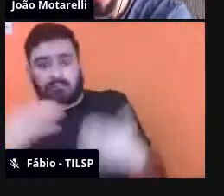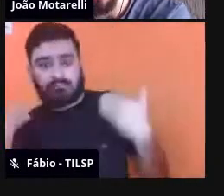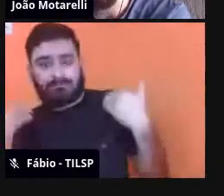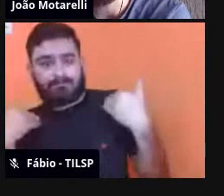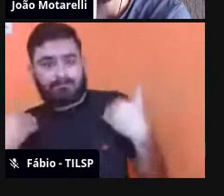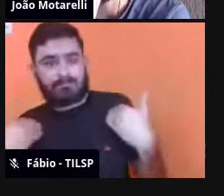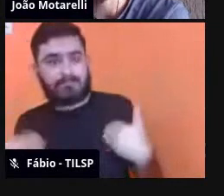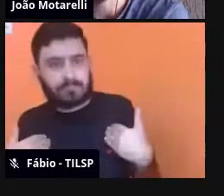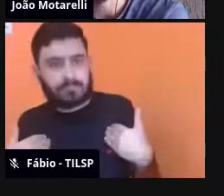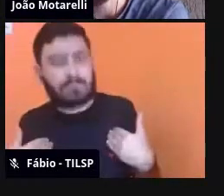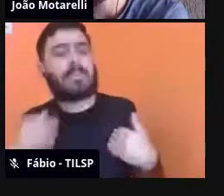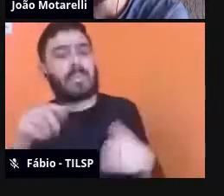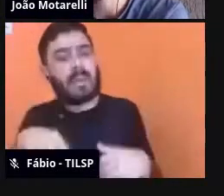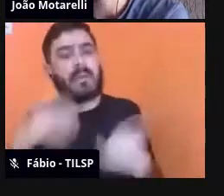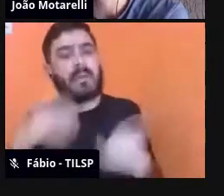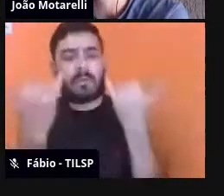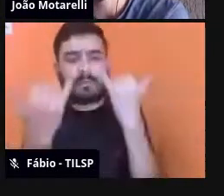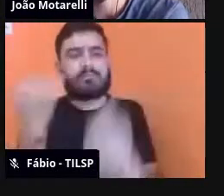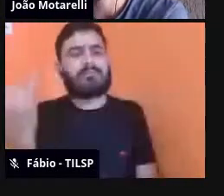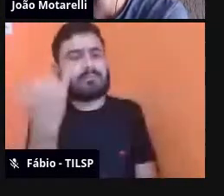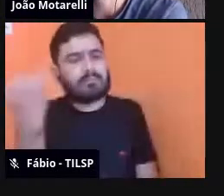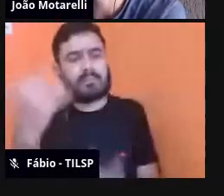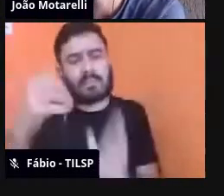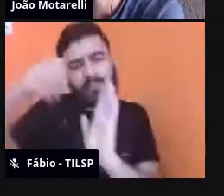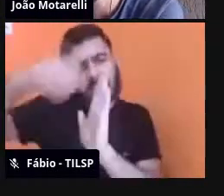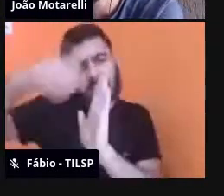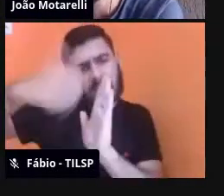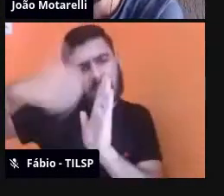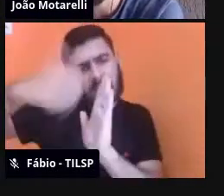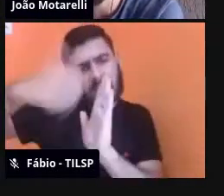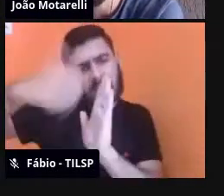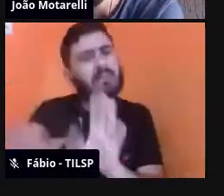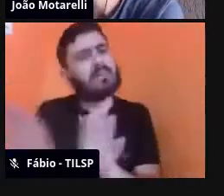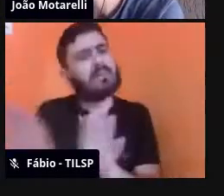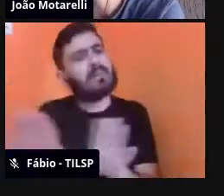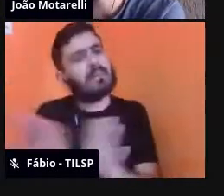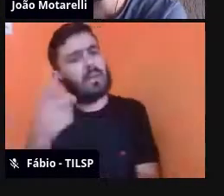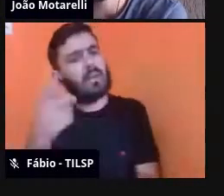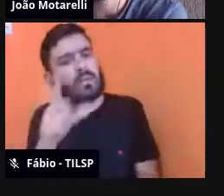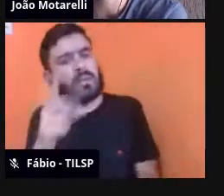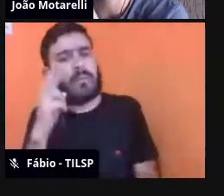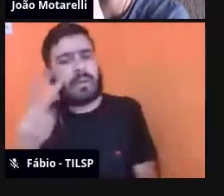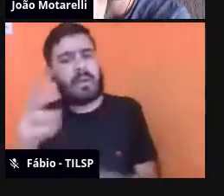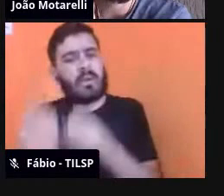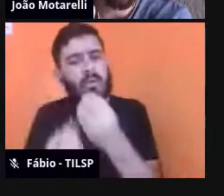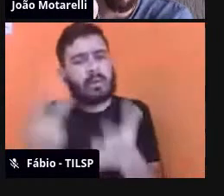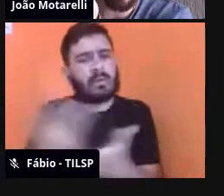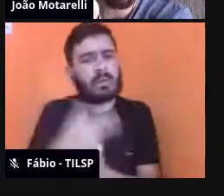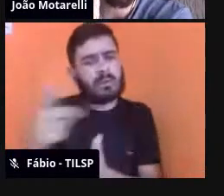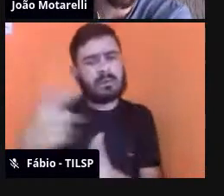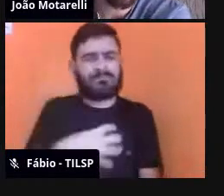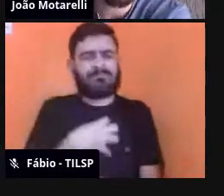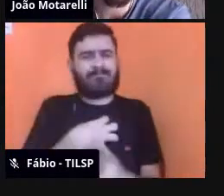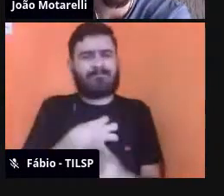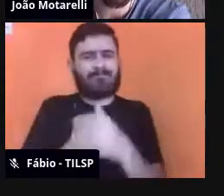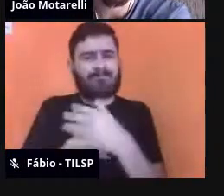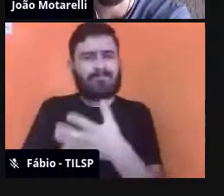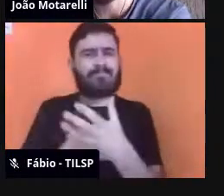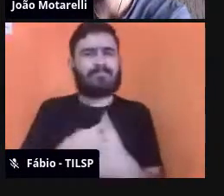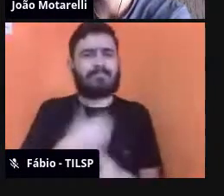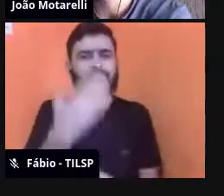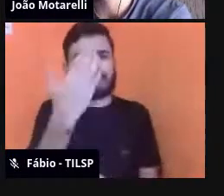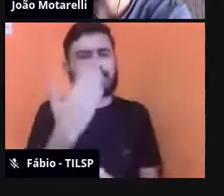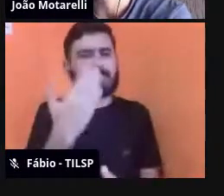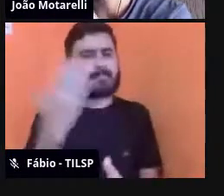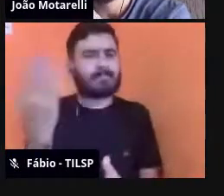e entender para a gente conseguir manejar efetivamente a insatisfação corporal, que não vai ser tratada pela perda de peso. E por que isso é